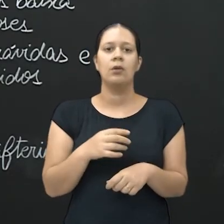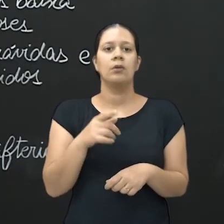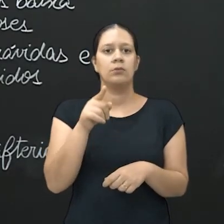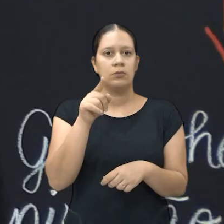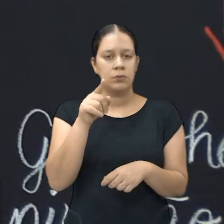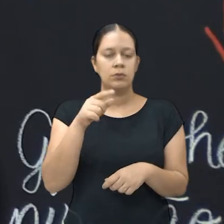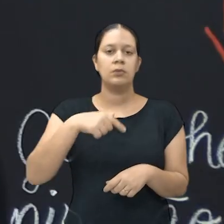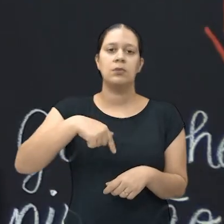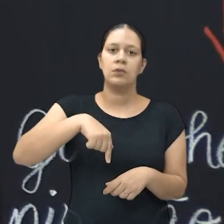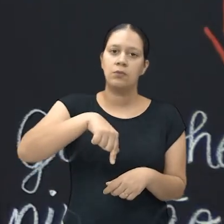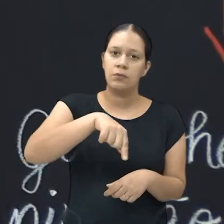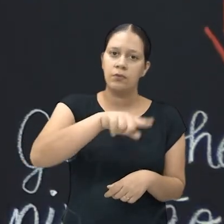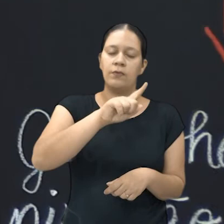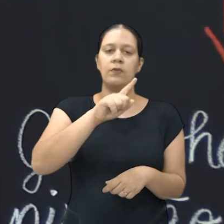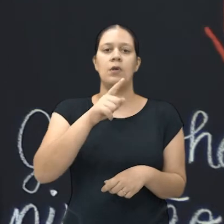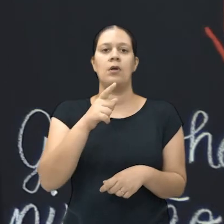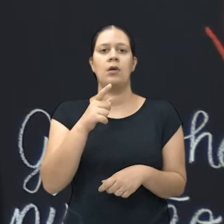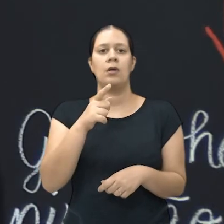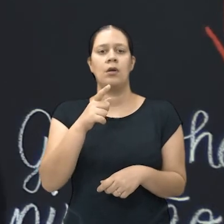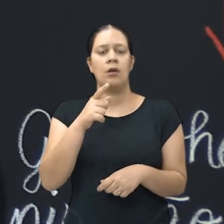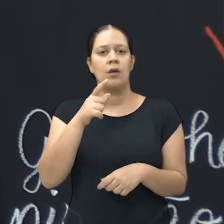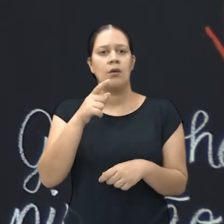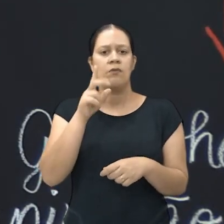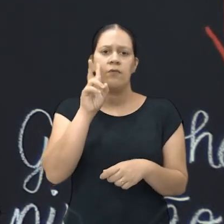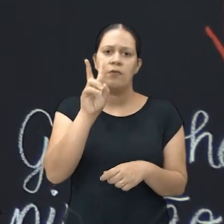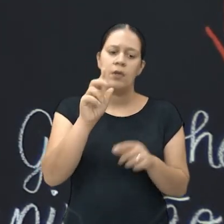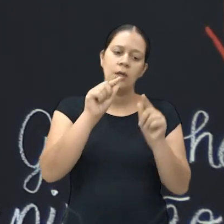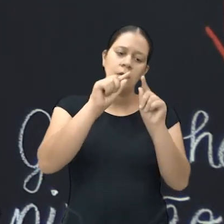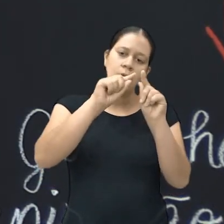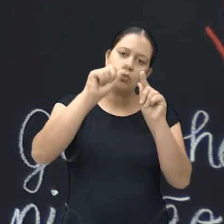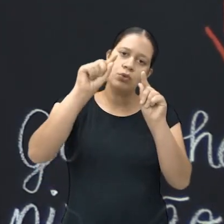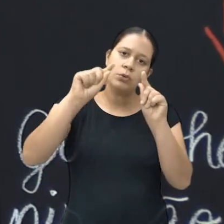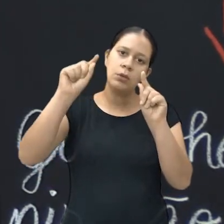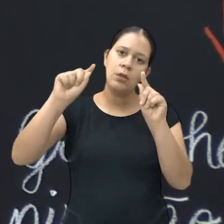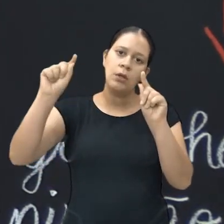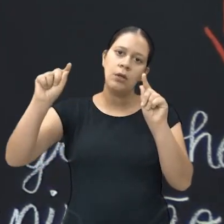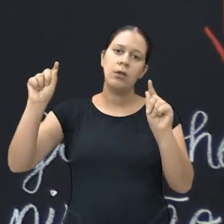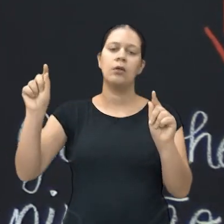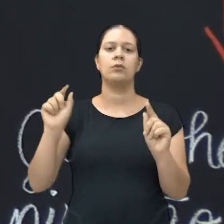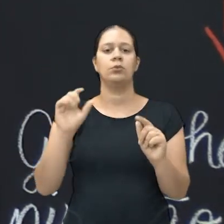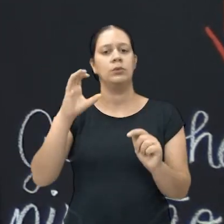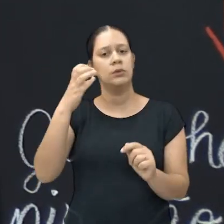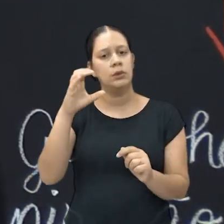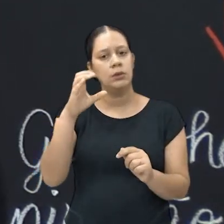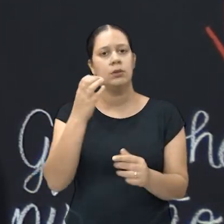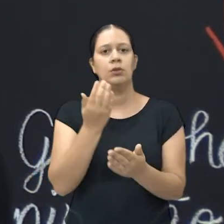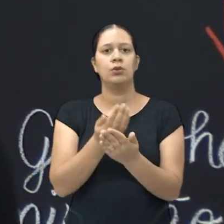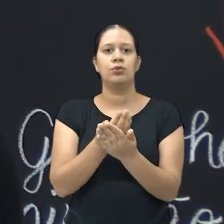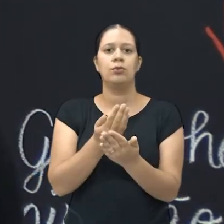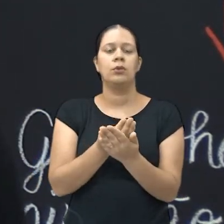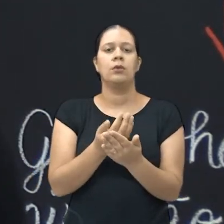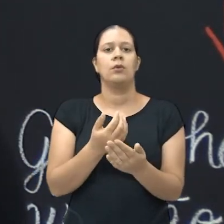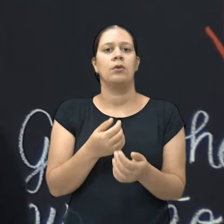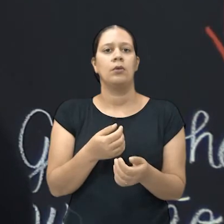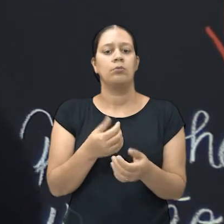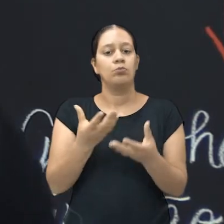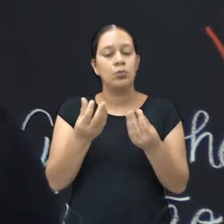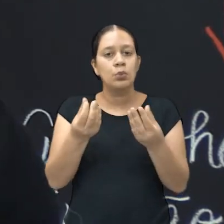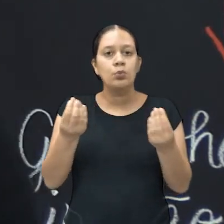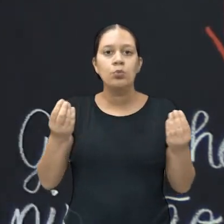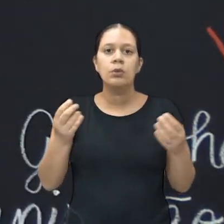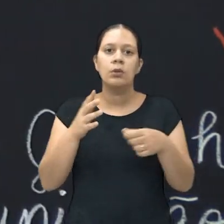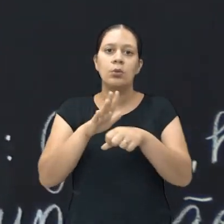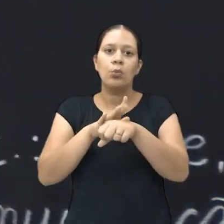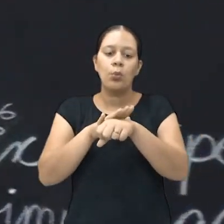atrás dos números, vá atrás dos dados científicos, da estatística a respeito disso. Muitas doenças foram